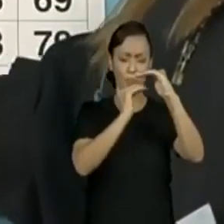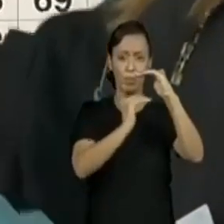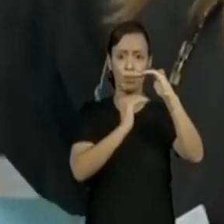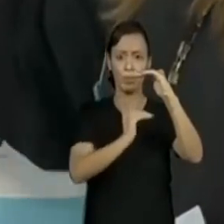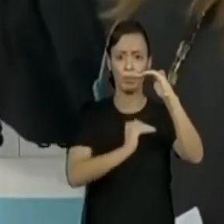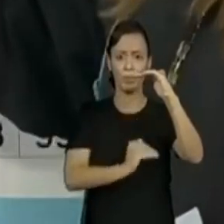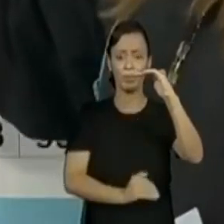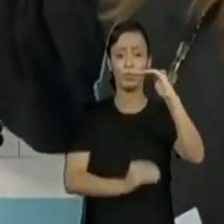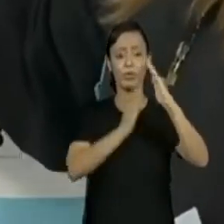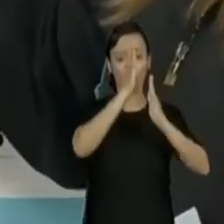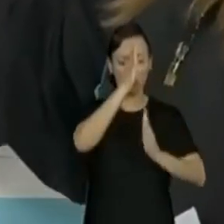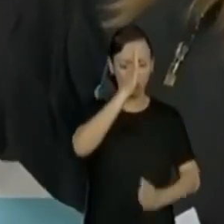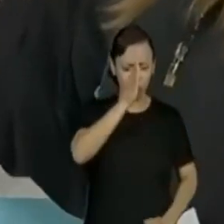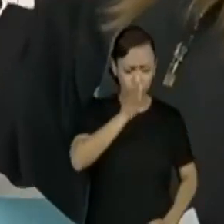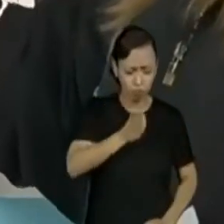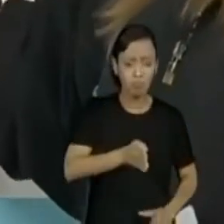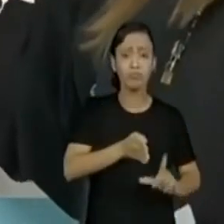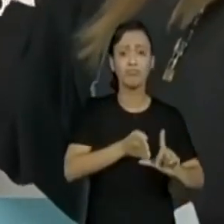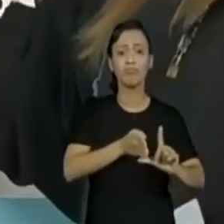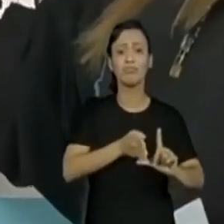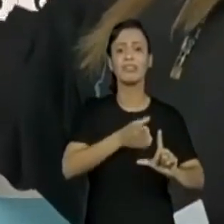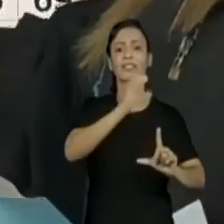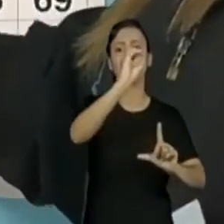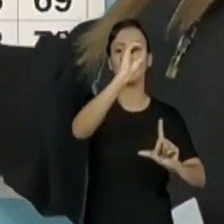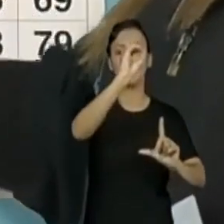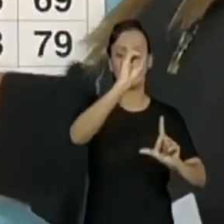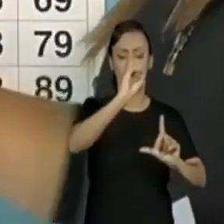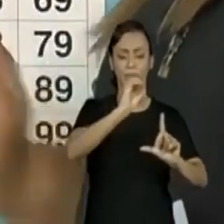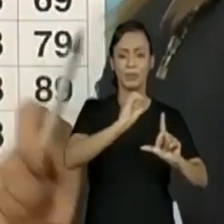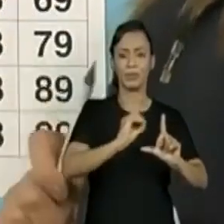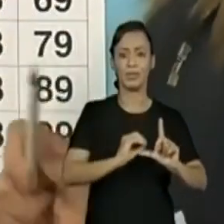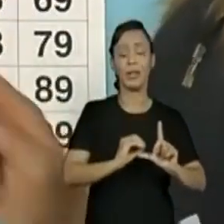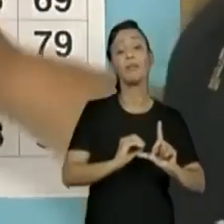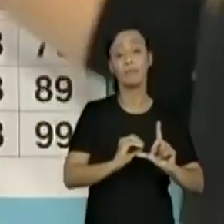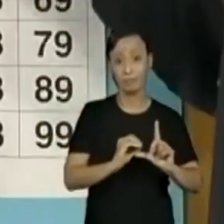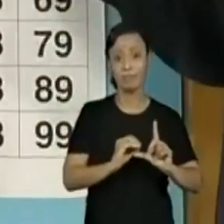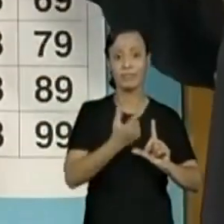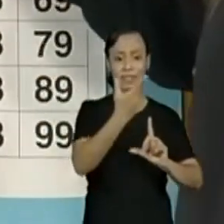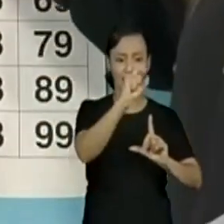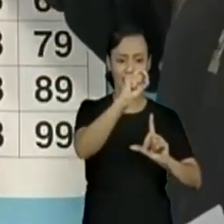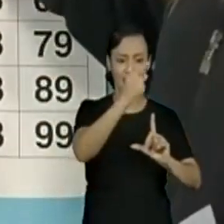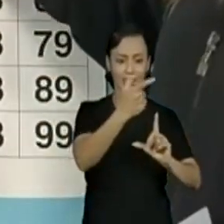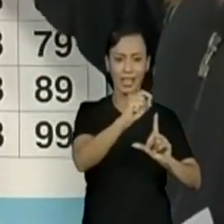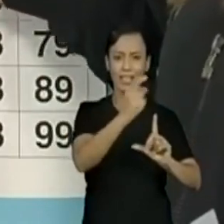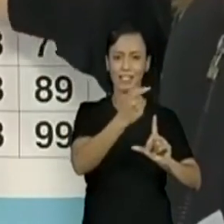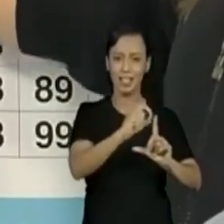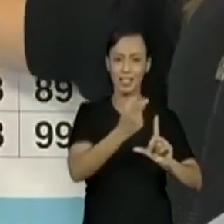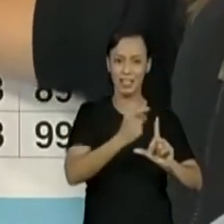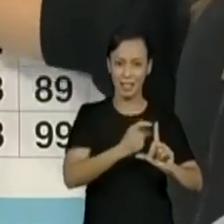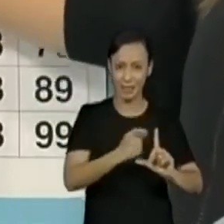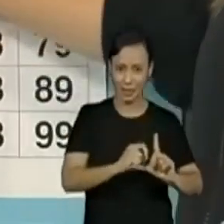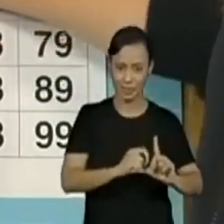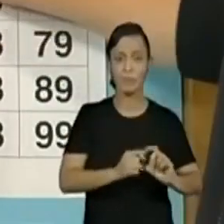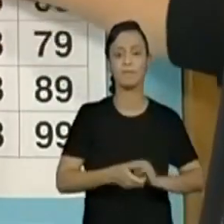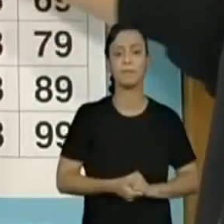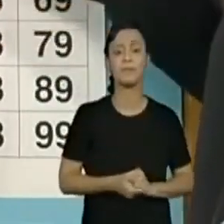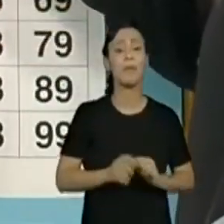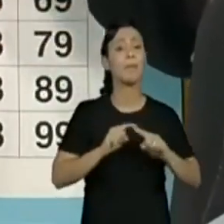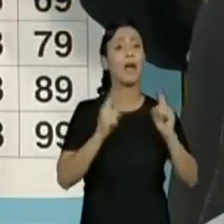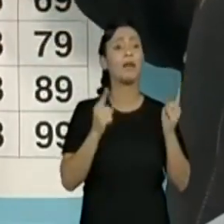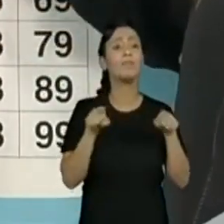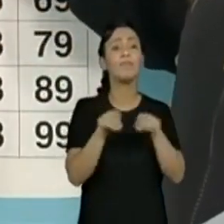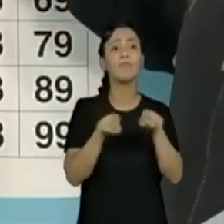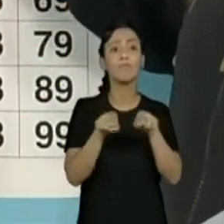Nós estamos caminhando nesta primeira coluna de 10 em 10. Observe na segunda coluna e nas